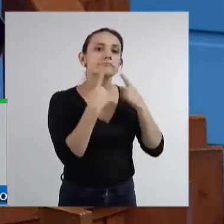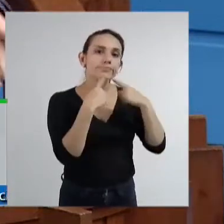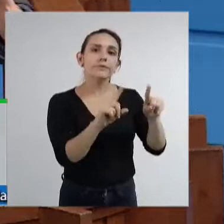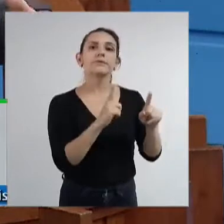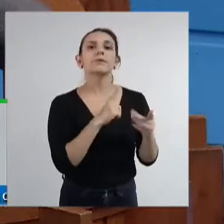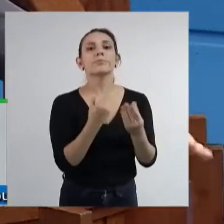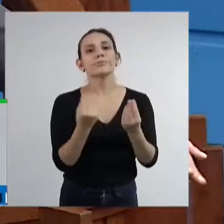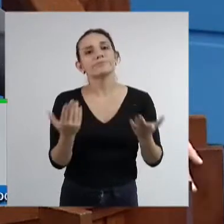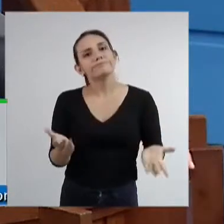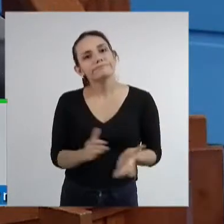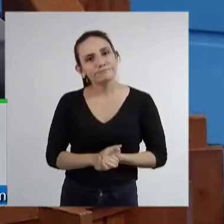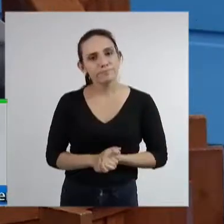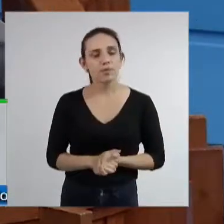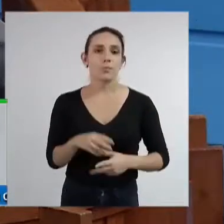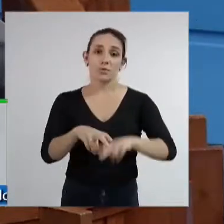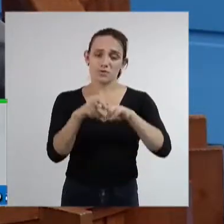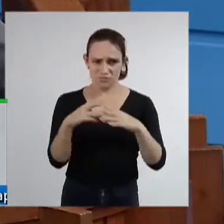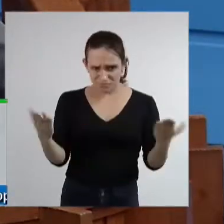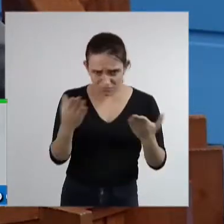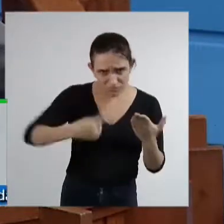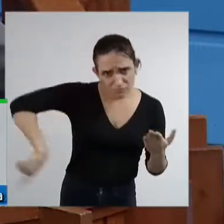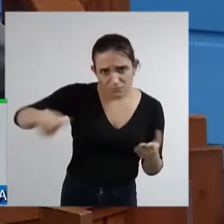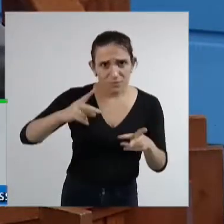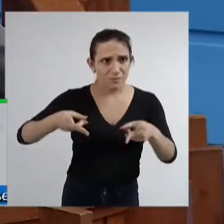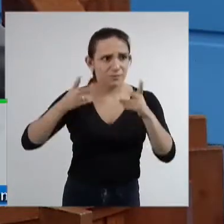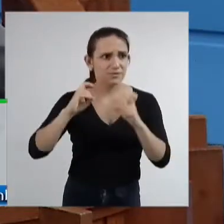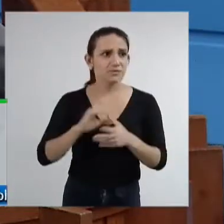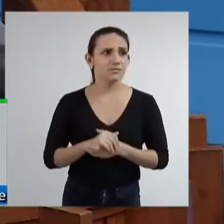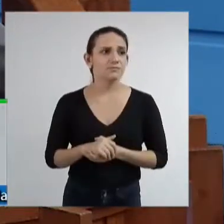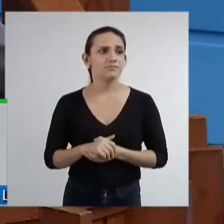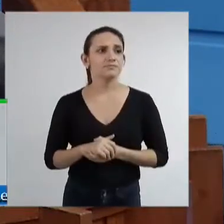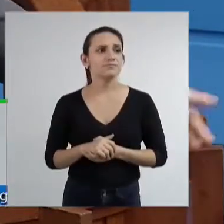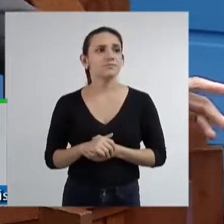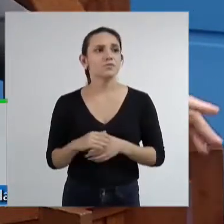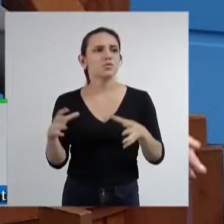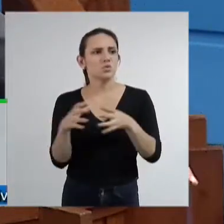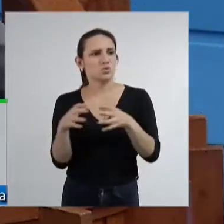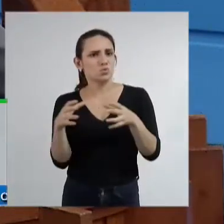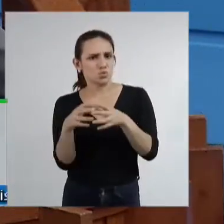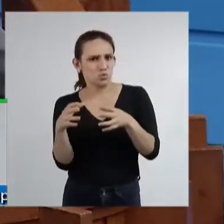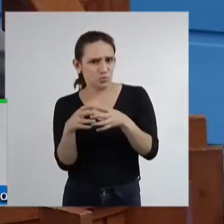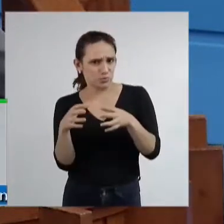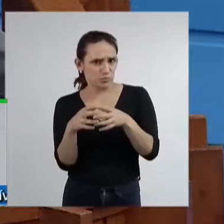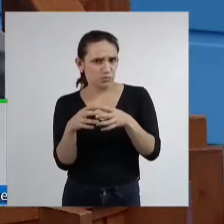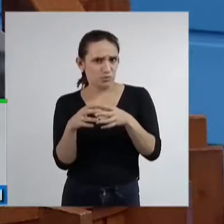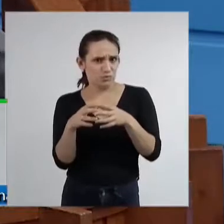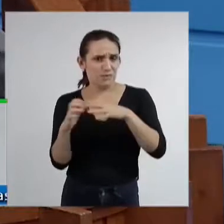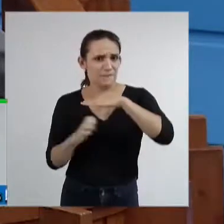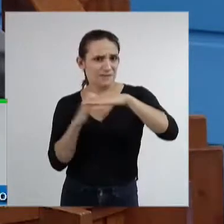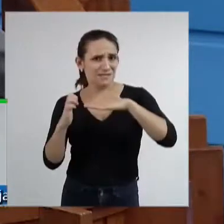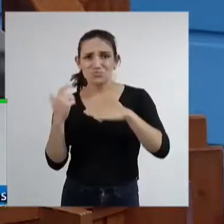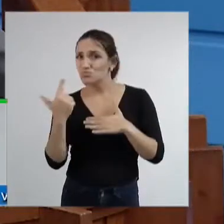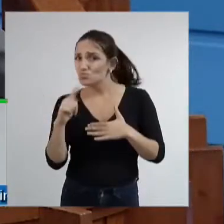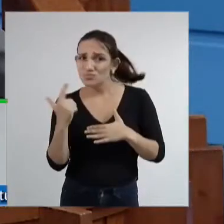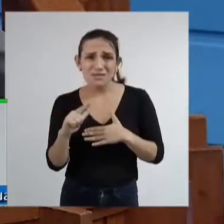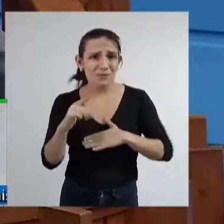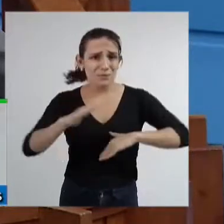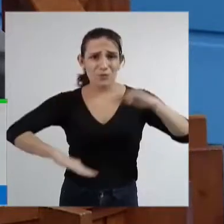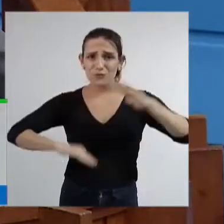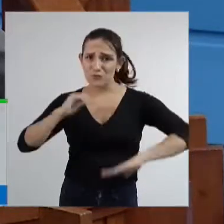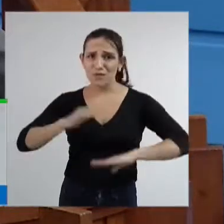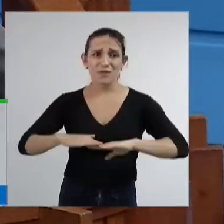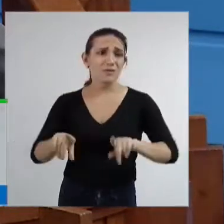Então, notem bem os senhores que essas agências hoje elas não dispõem de pessoal suficiente, de